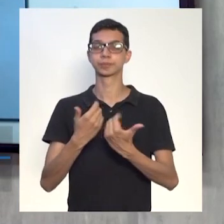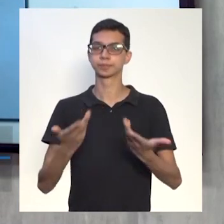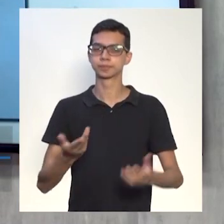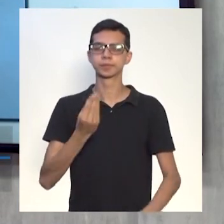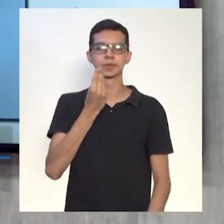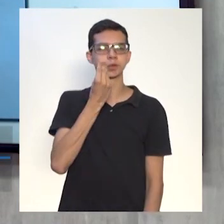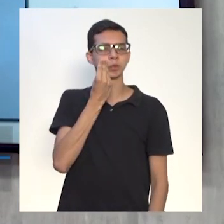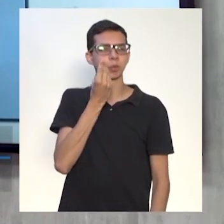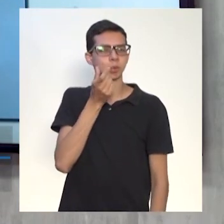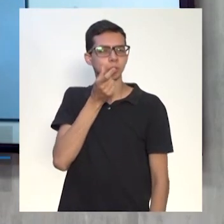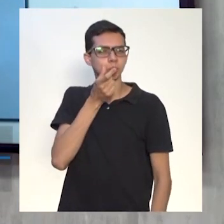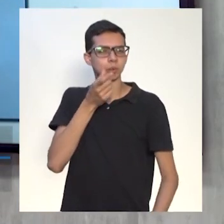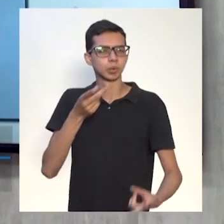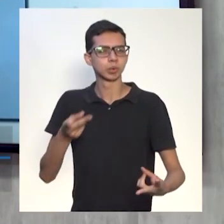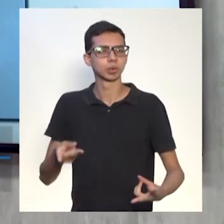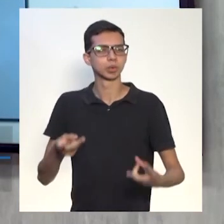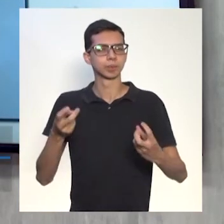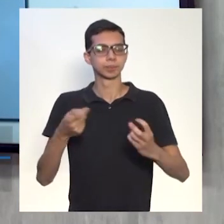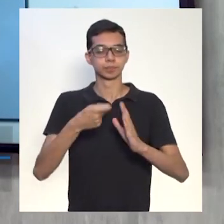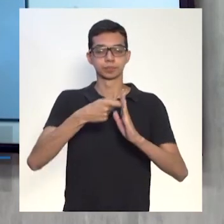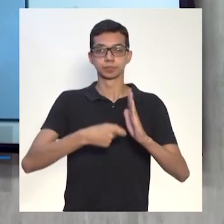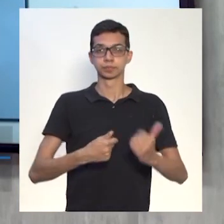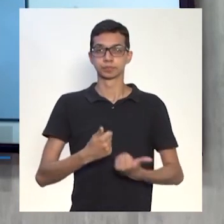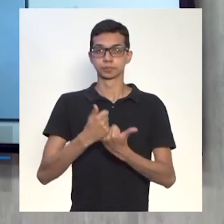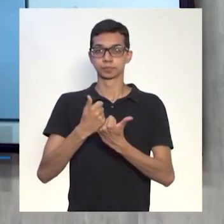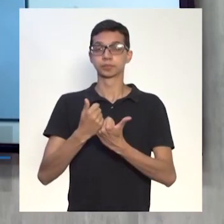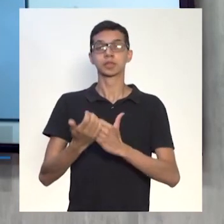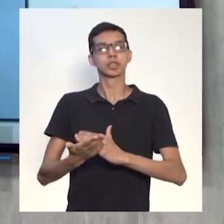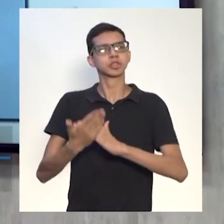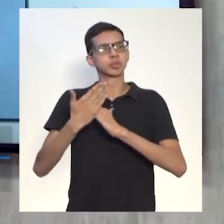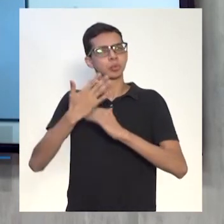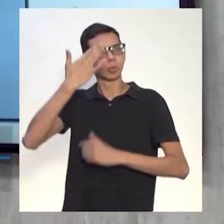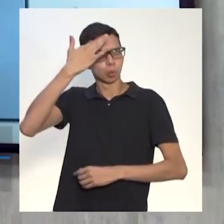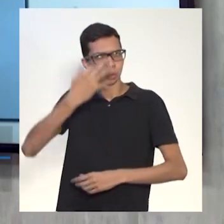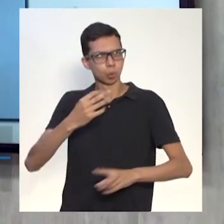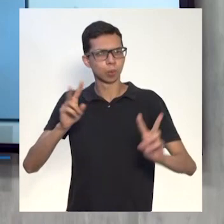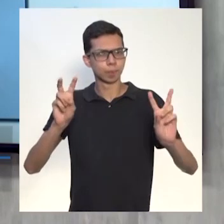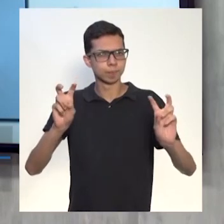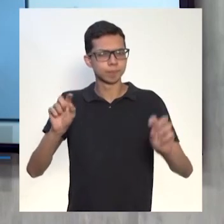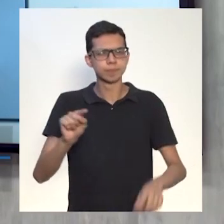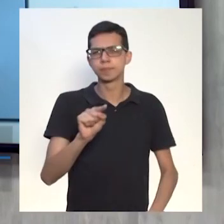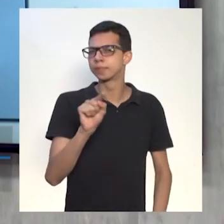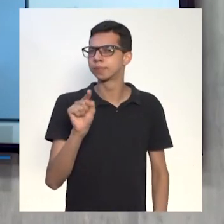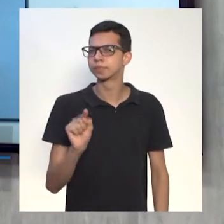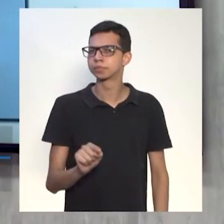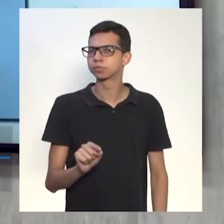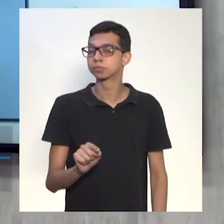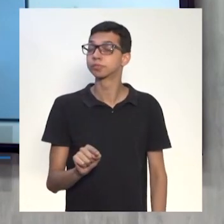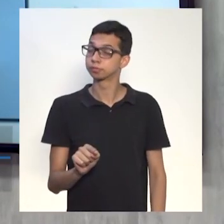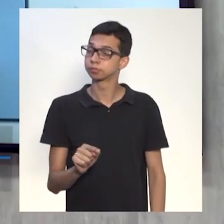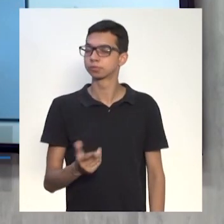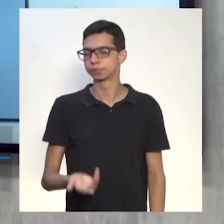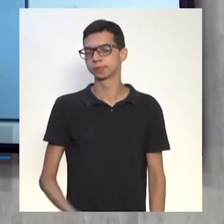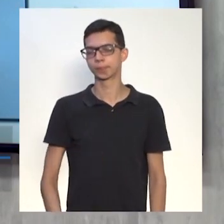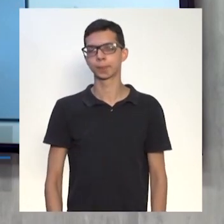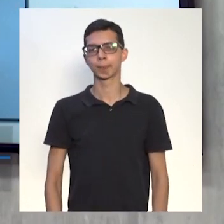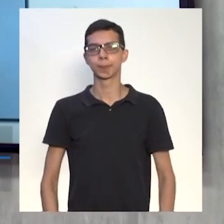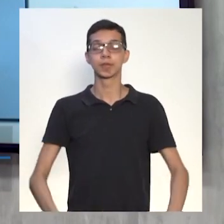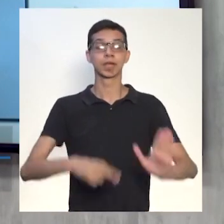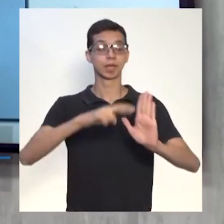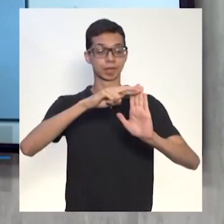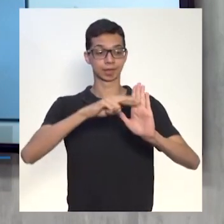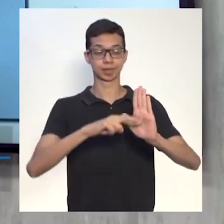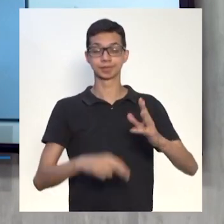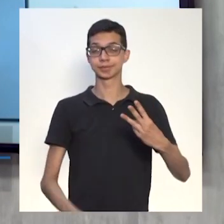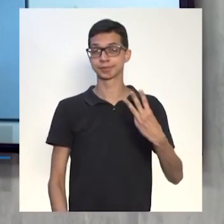textos motivadores me ajudam a compreender o tema, né, me provocam em relação ao que é o tema. E a regrinha de número 3